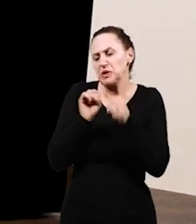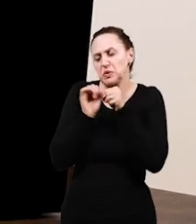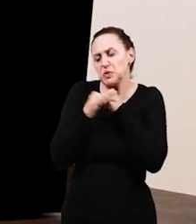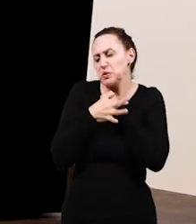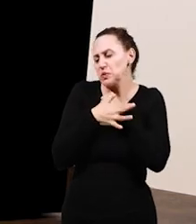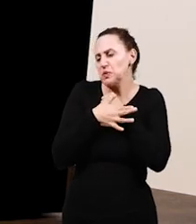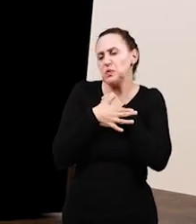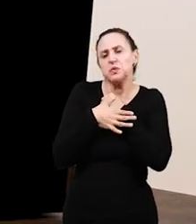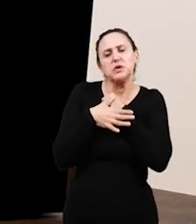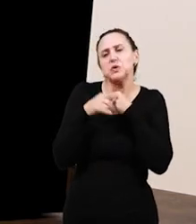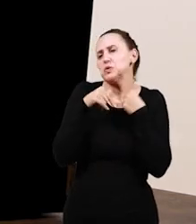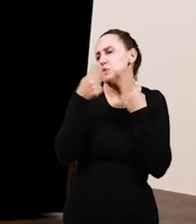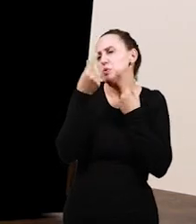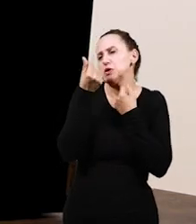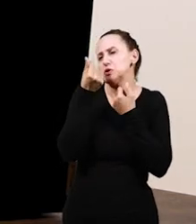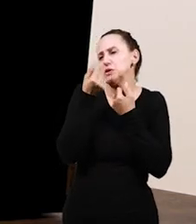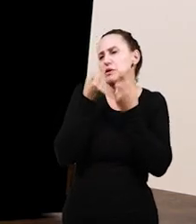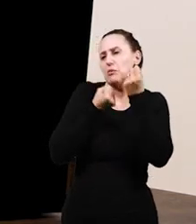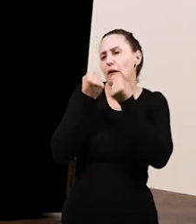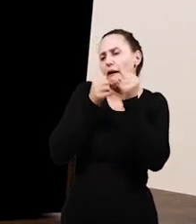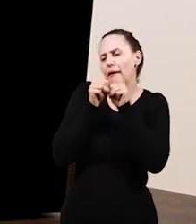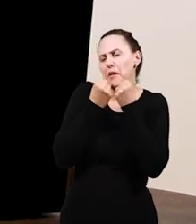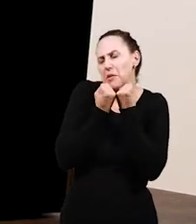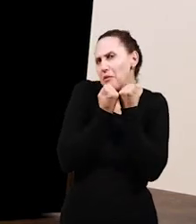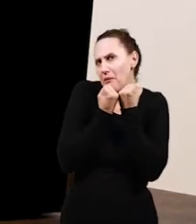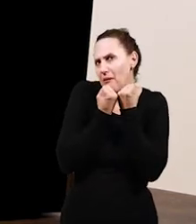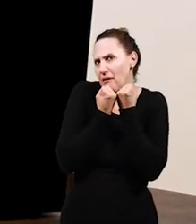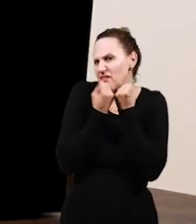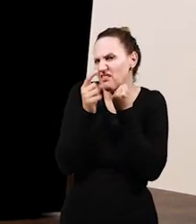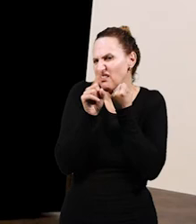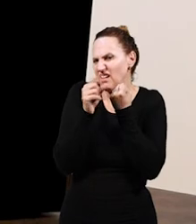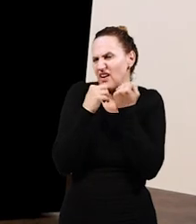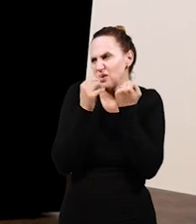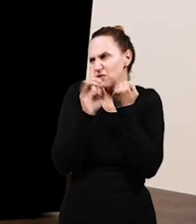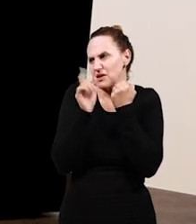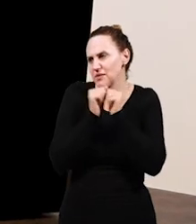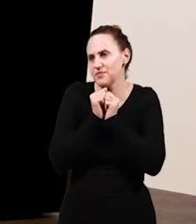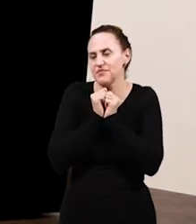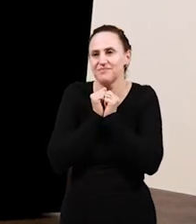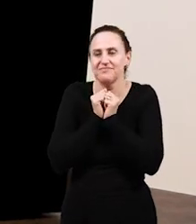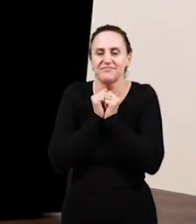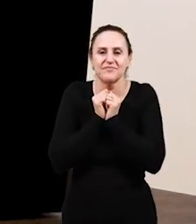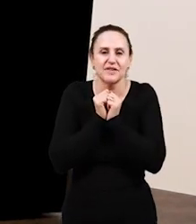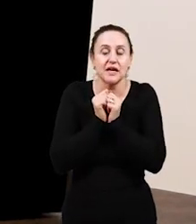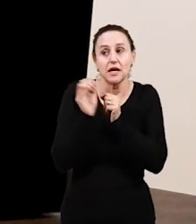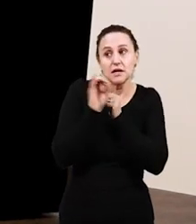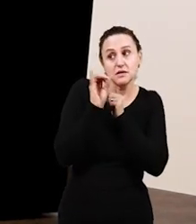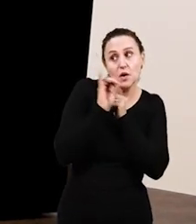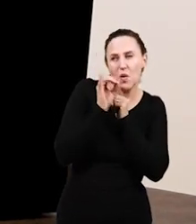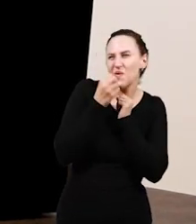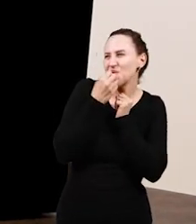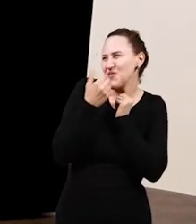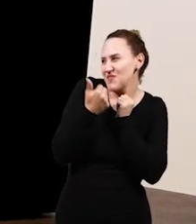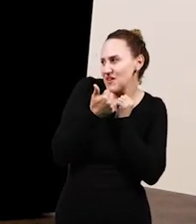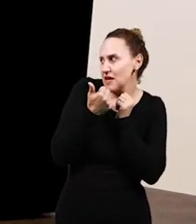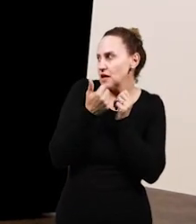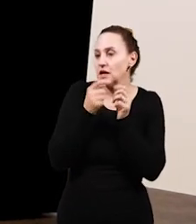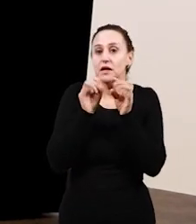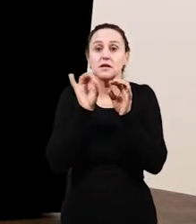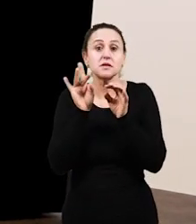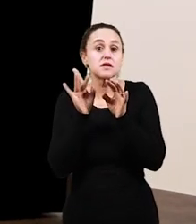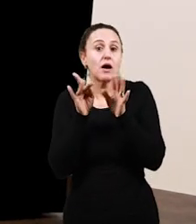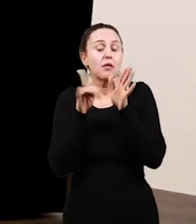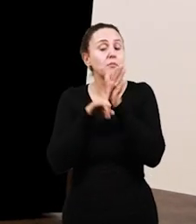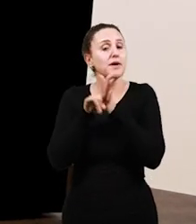vídeo Tô Sem dinheiro é meu carro quebrou né ninguém quer saber disso né esse Oi tudo bem É